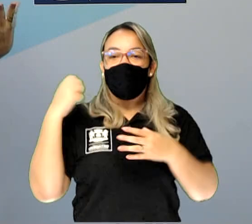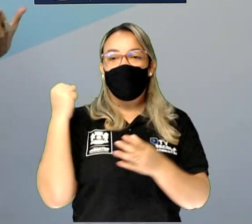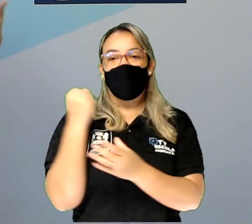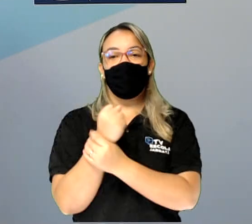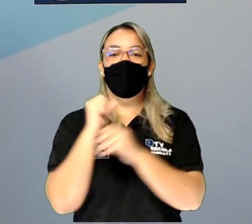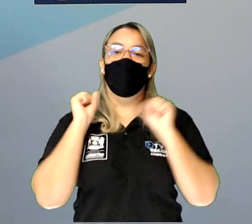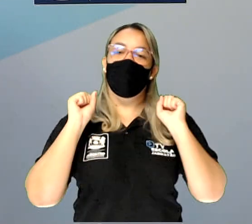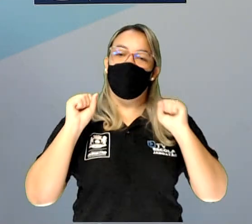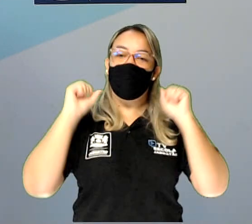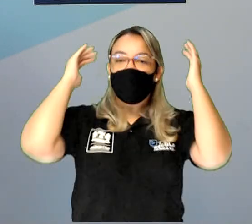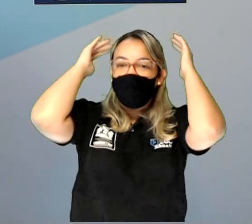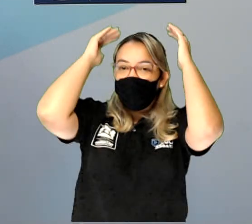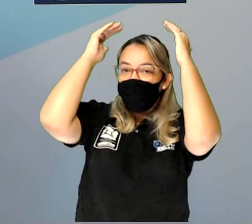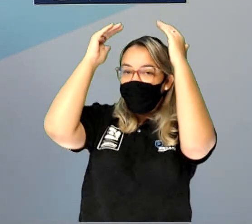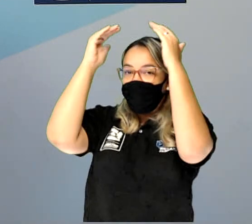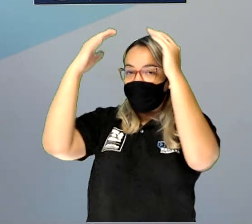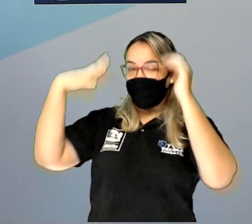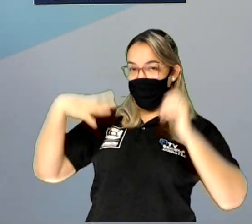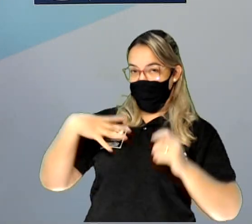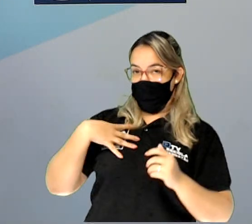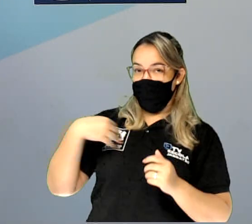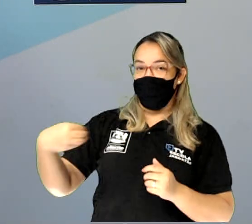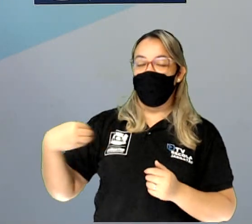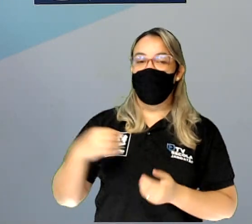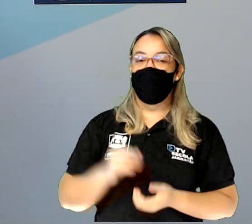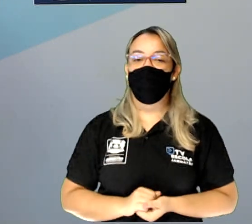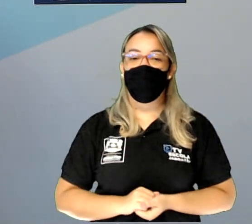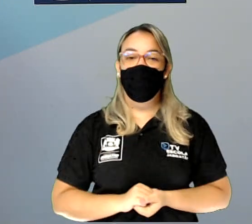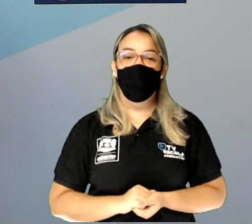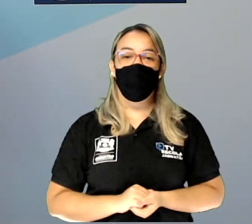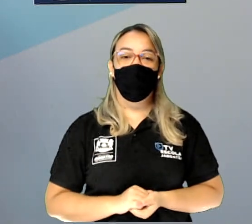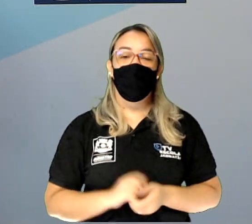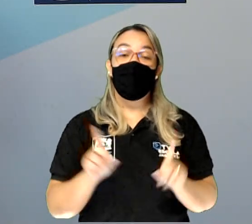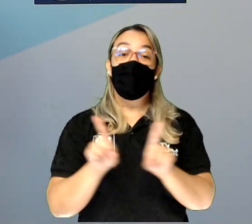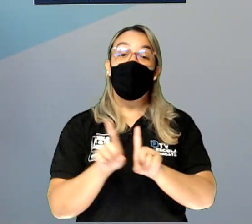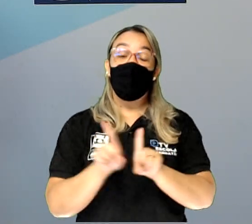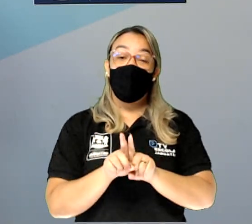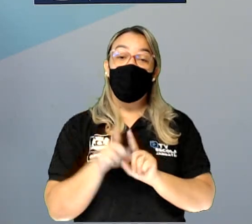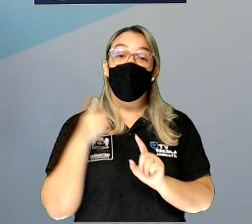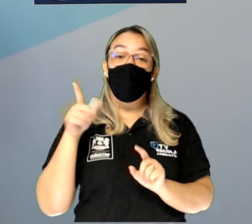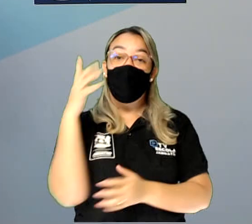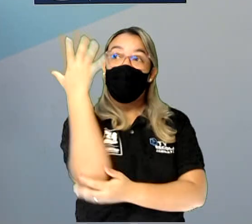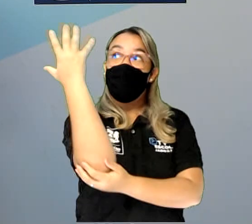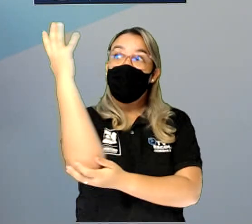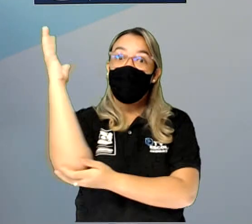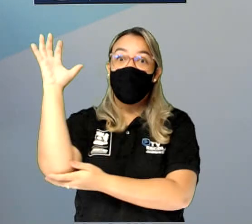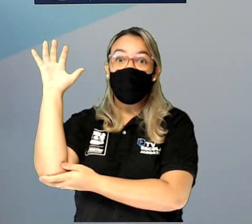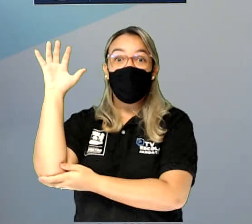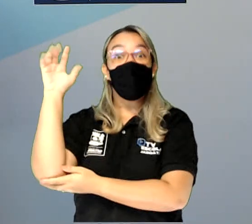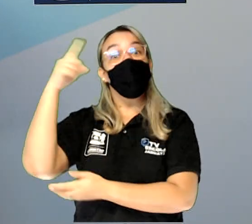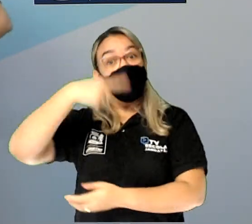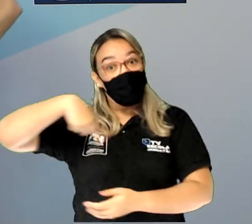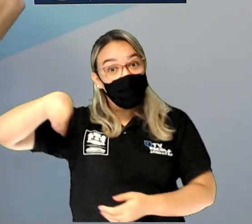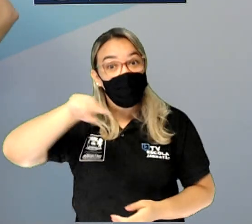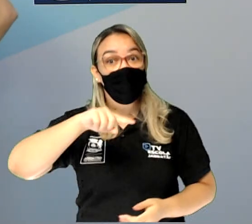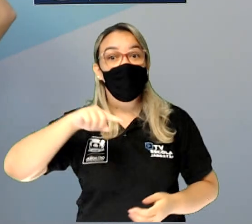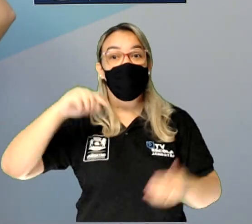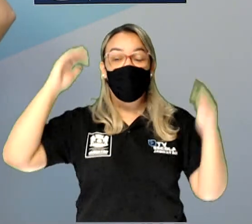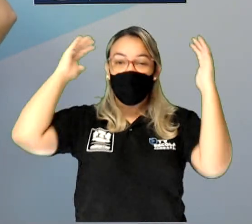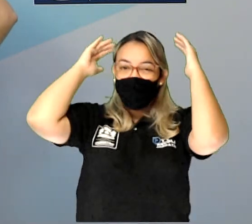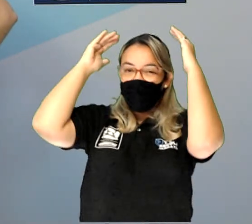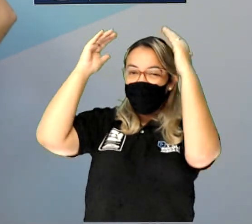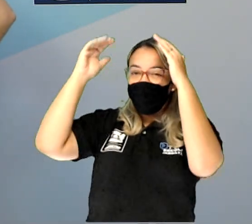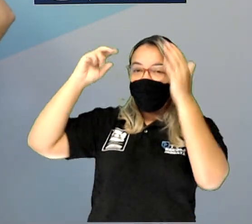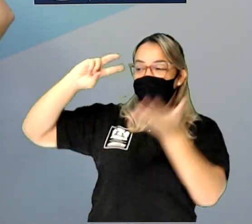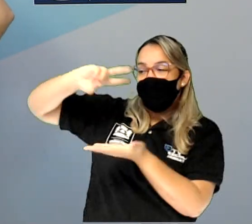pode abrigar bem o seu filhote. E a árvore, ela também pode nos abrigar. Quem já deitou